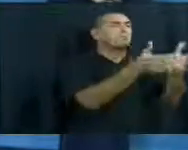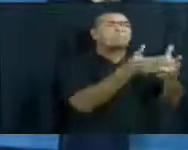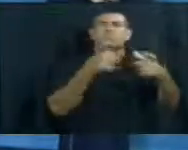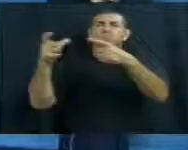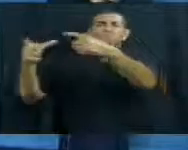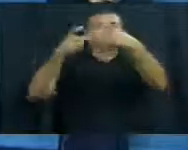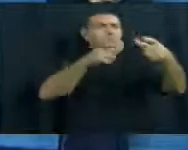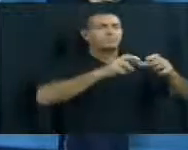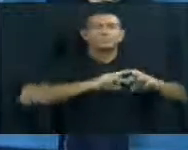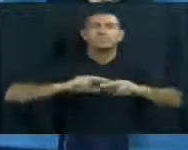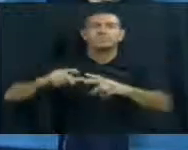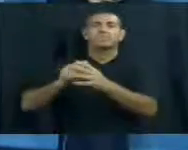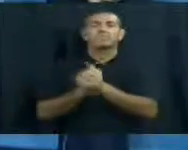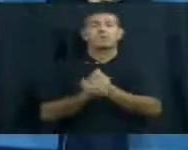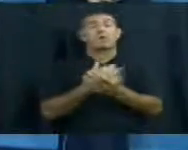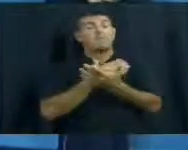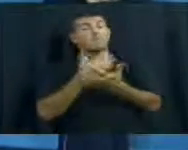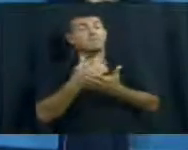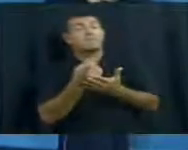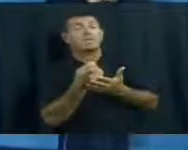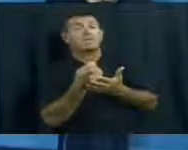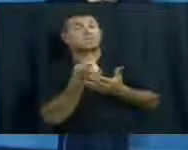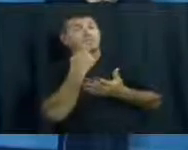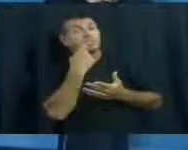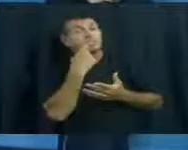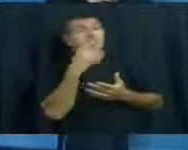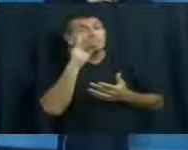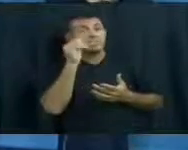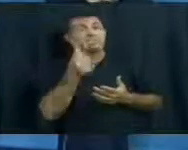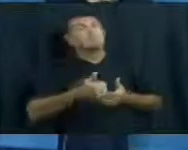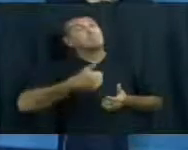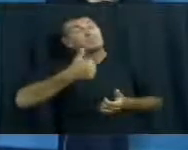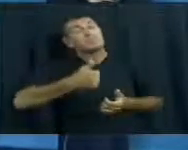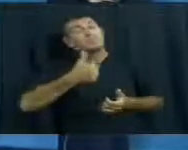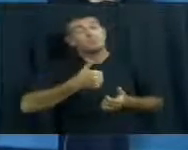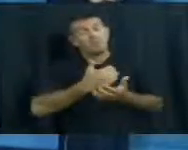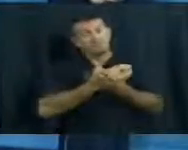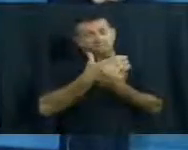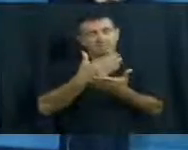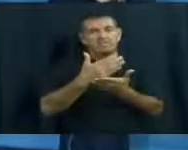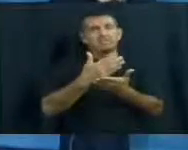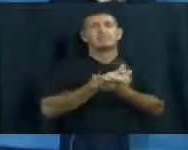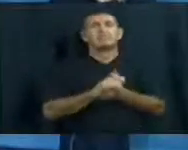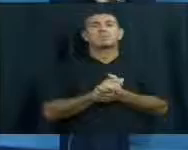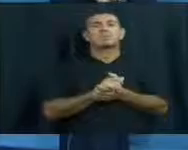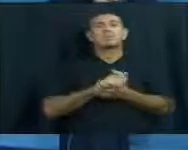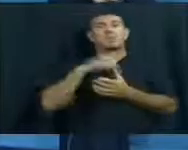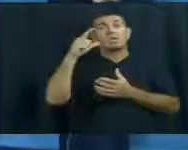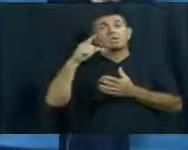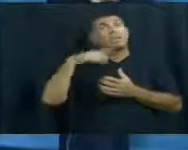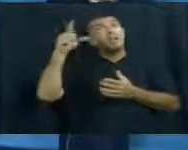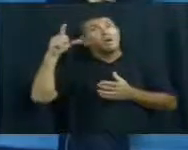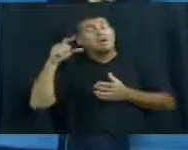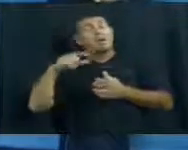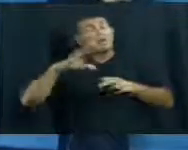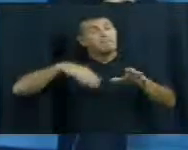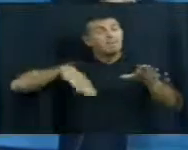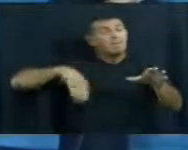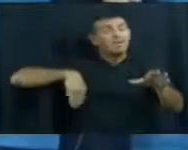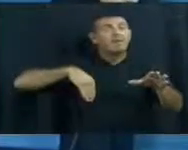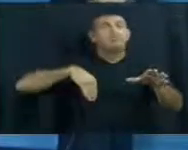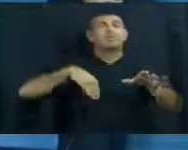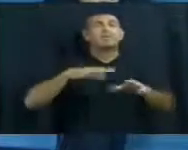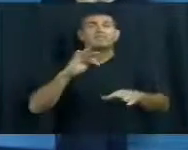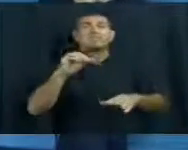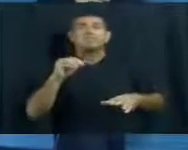locais. Começando sexta-feira, dia 1º, na abertura oficial, teremos lá no Cantinho Forte o bloco